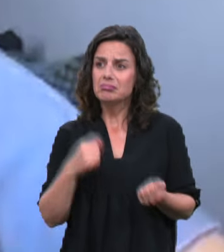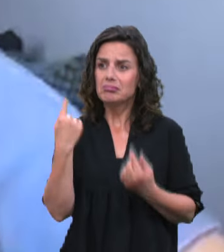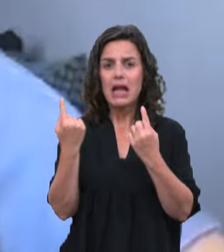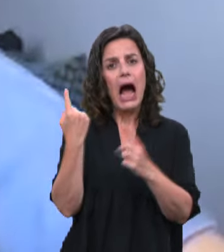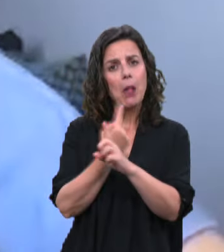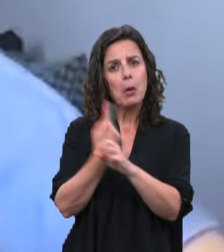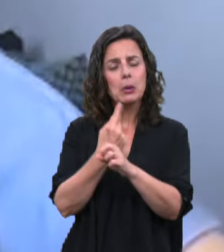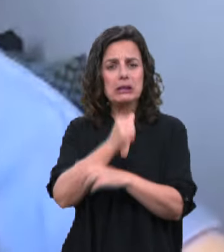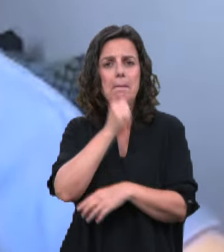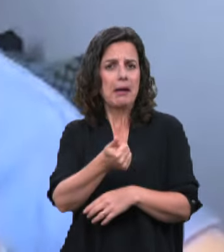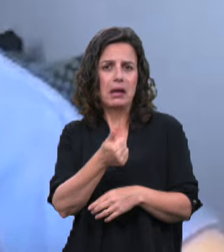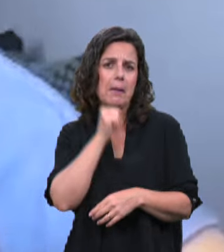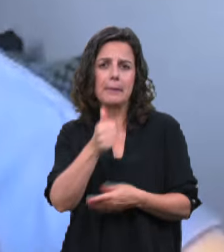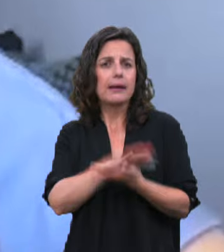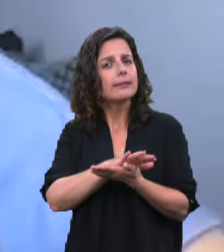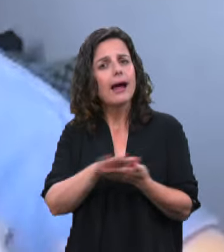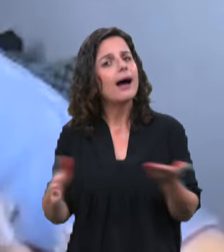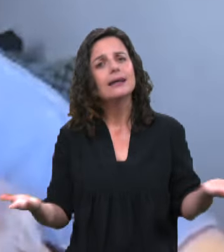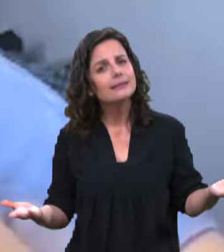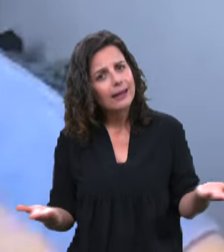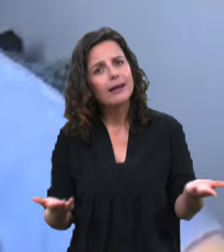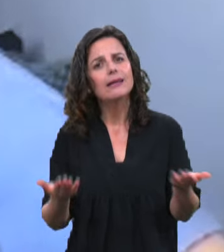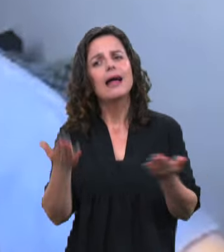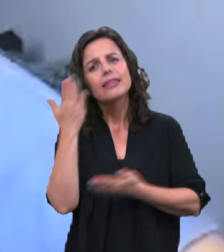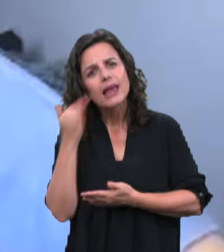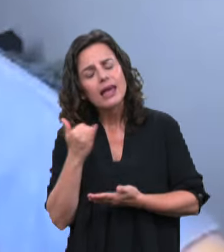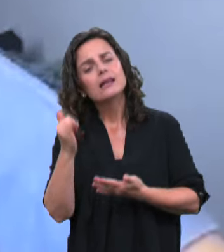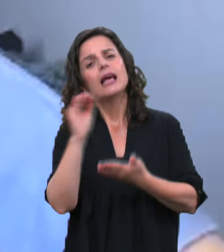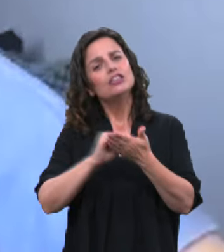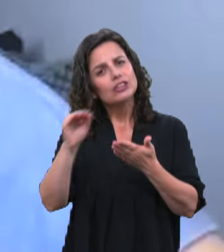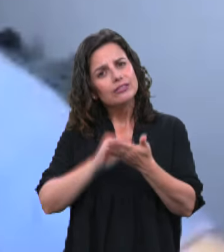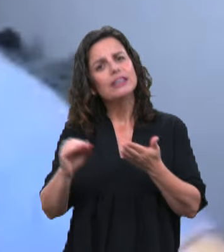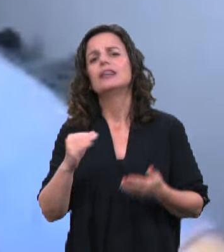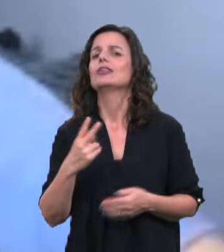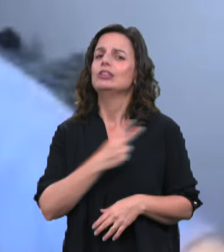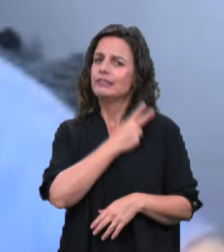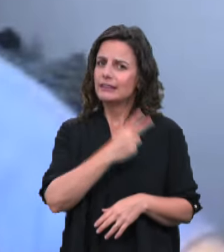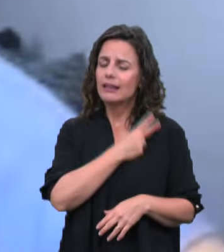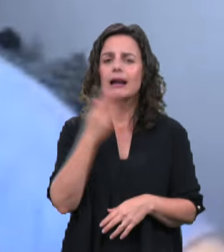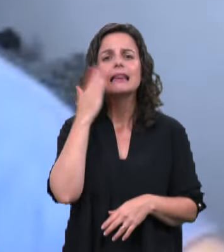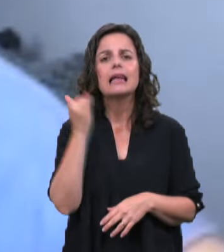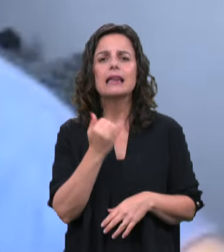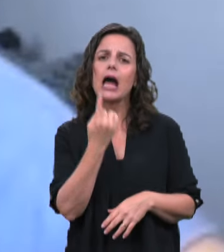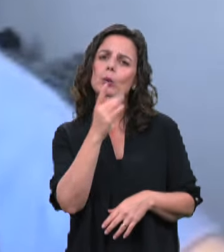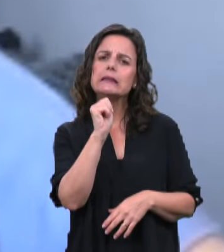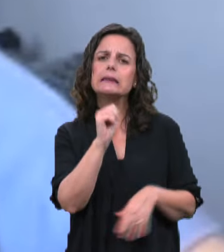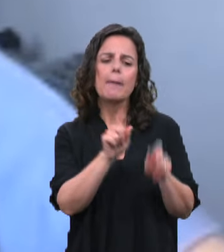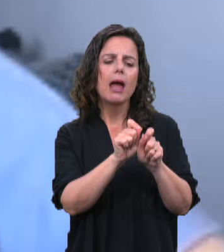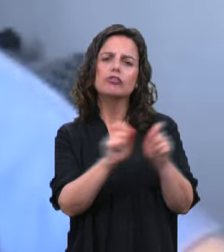perde nada em tentar, não se perde nada em inscrever-se na universidade, tentar um